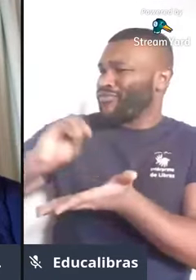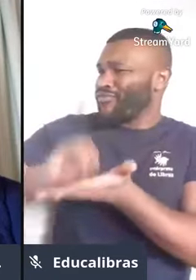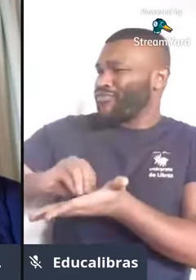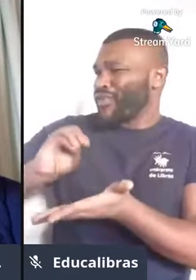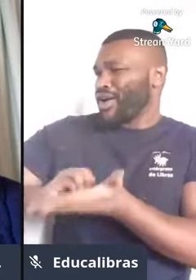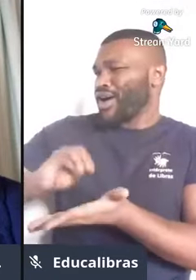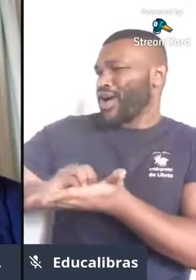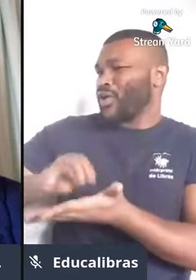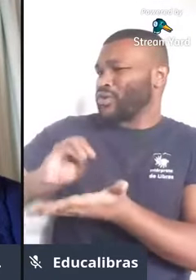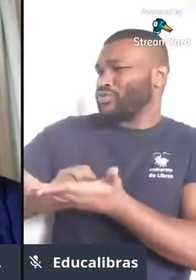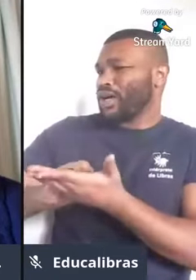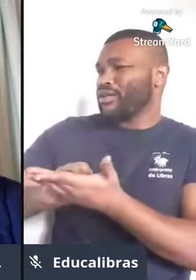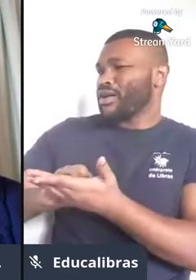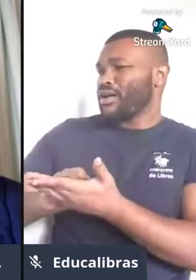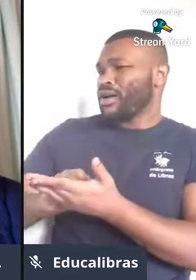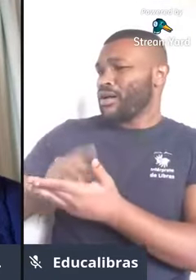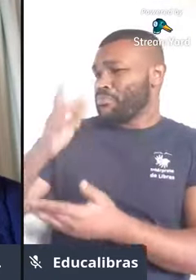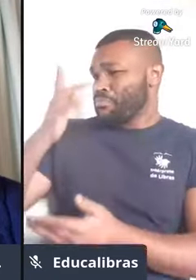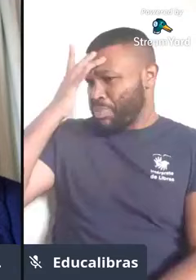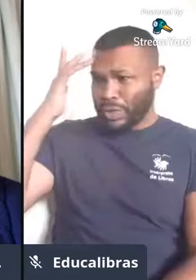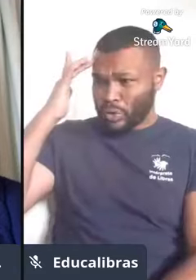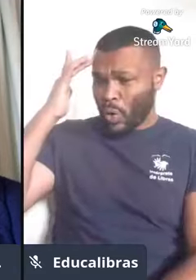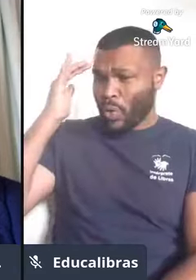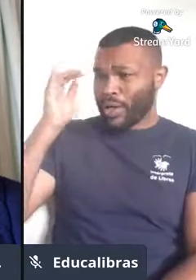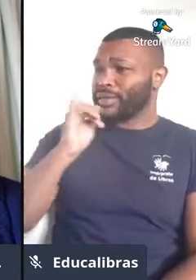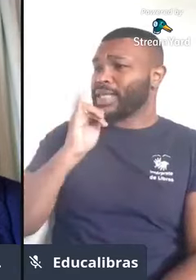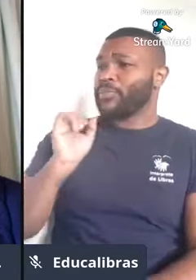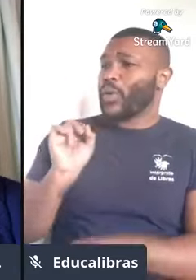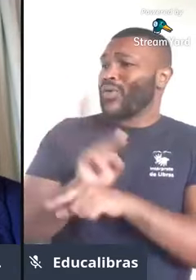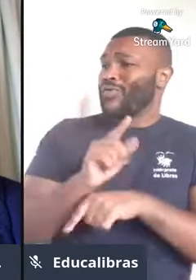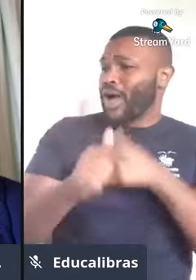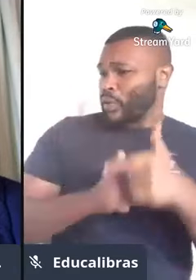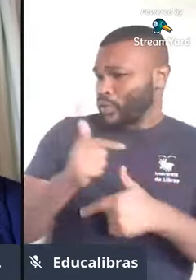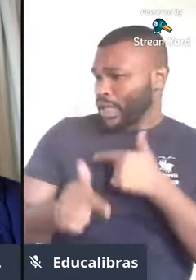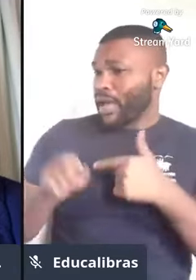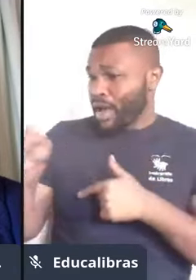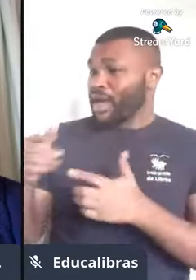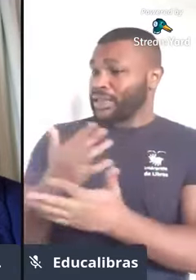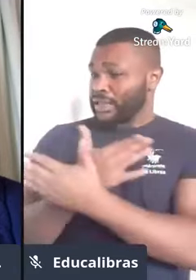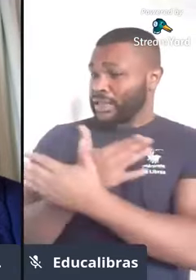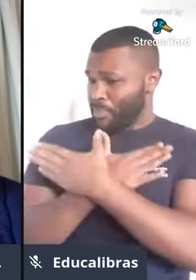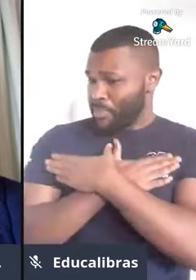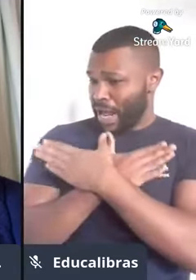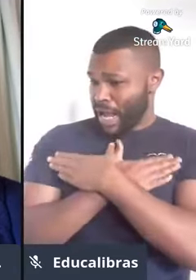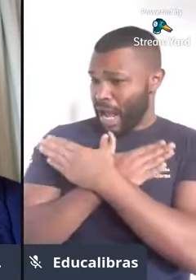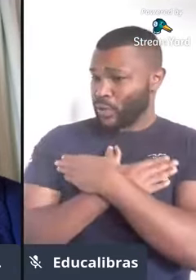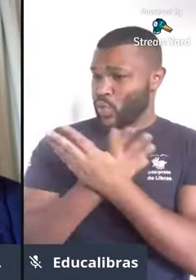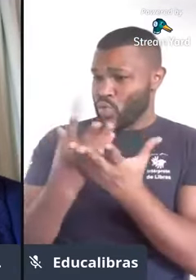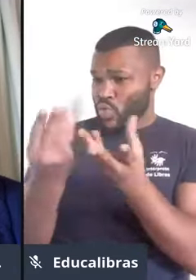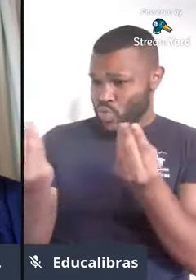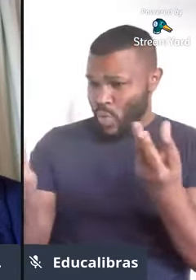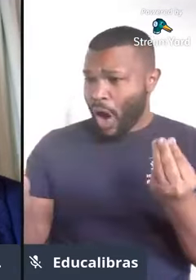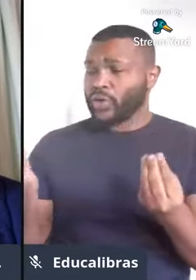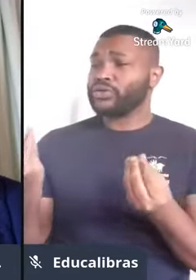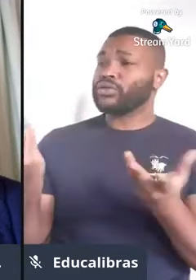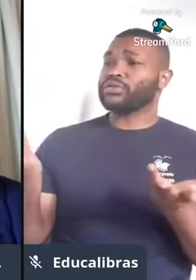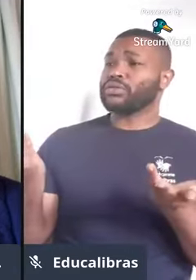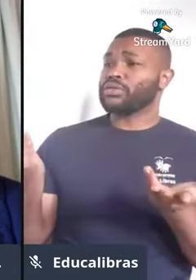das pessoas que hoje estão fora do mercado, ou seja, desse contingente enorme de pessoas com deficiência